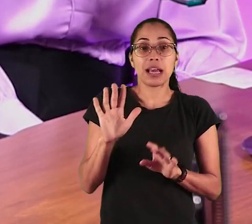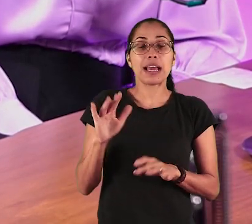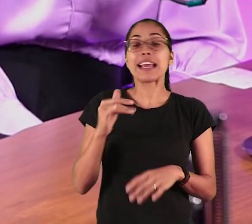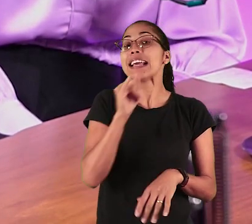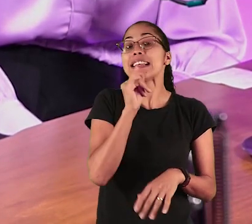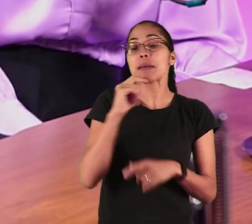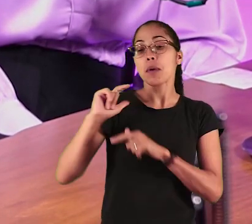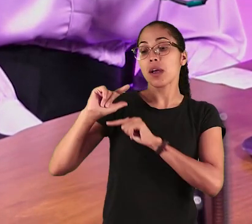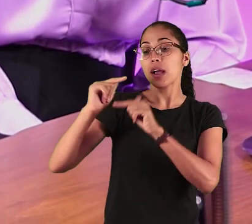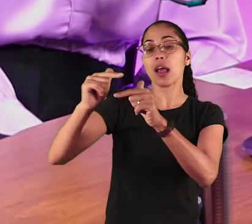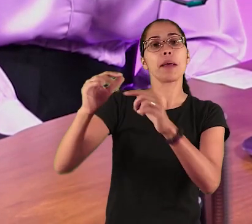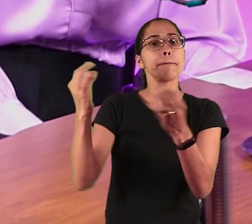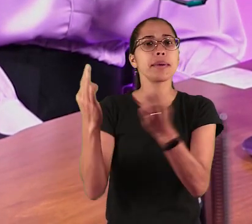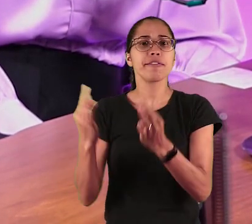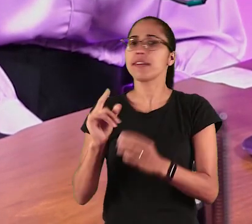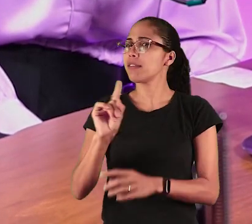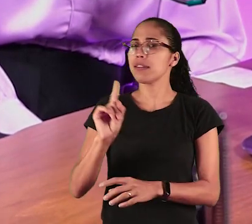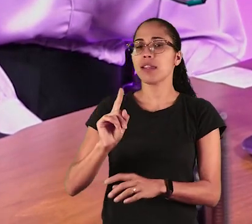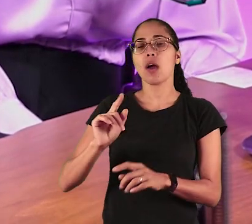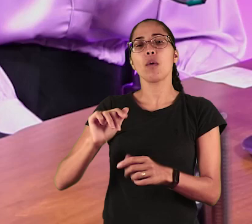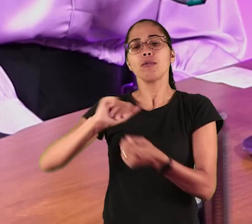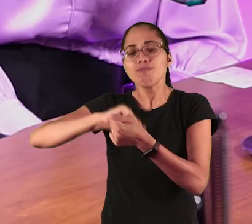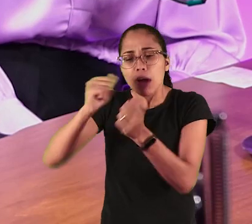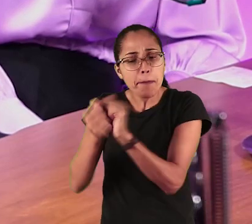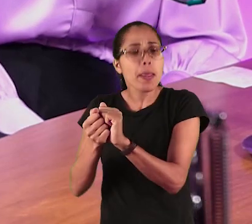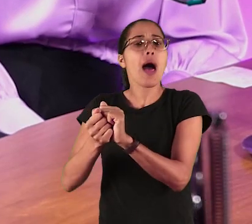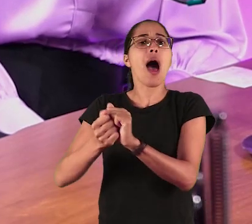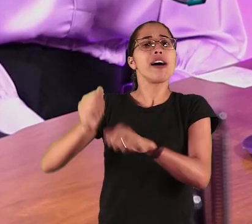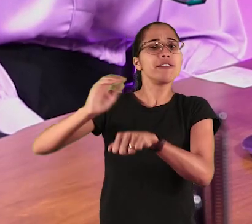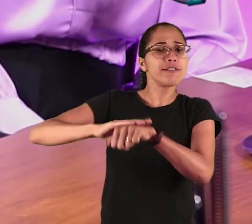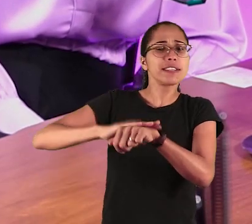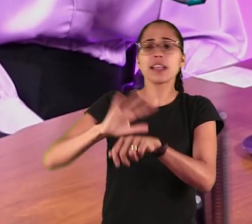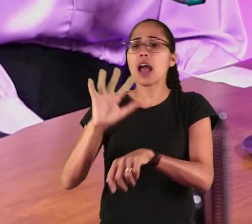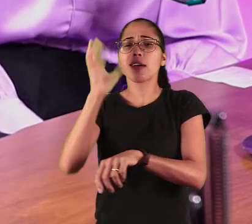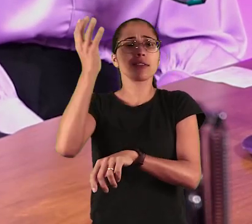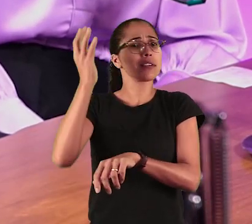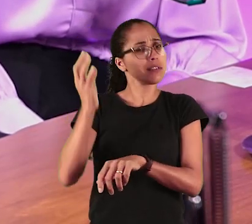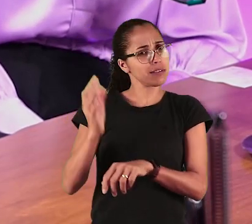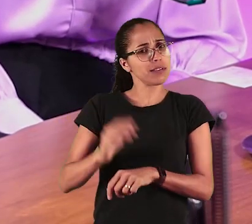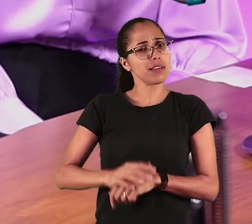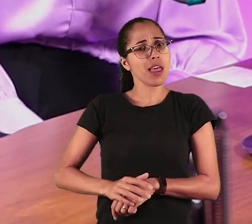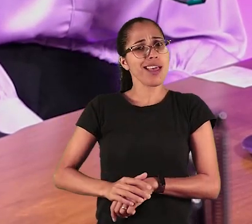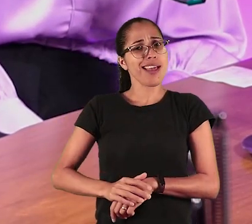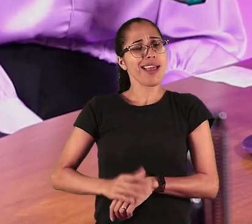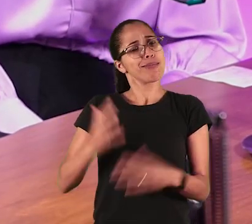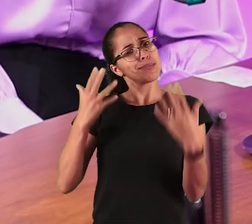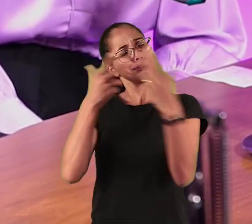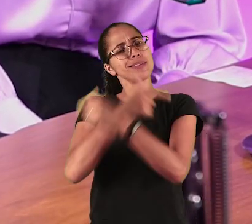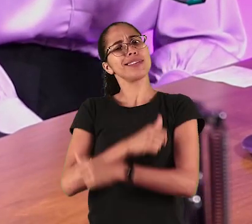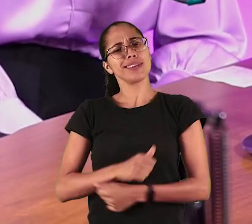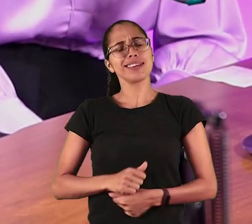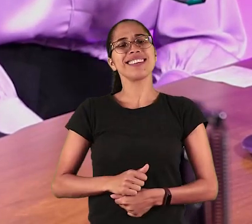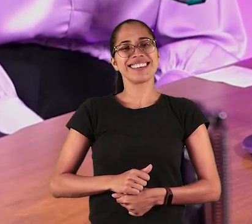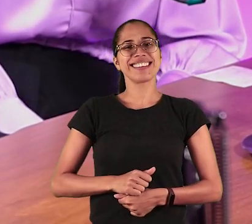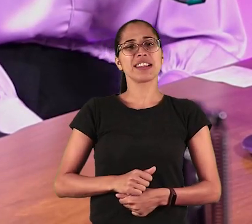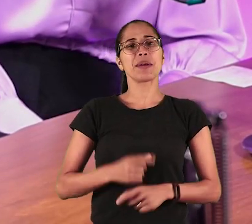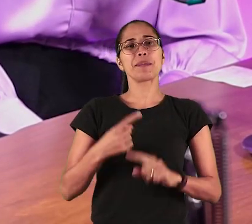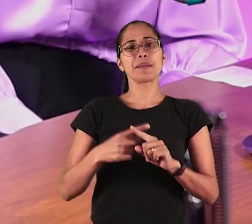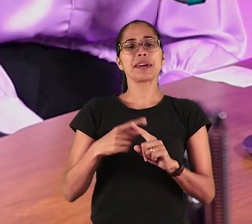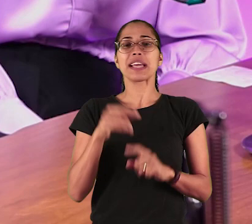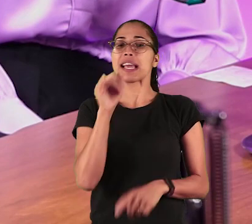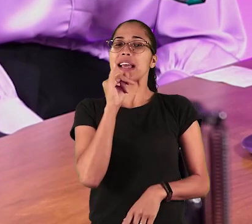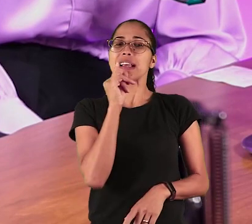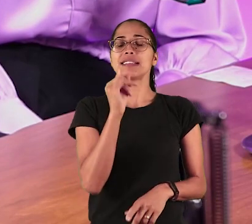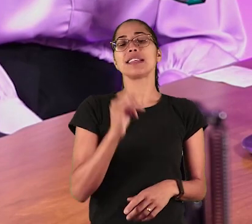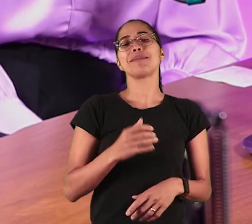também que não existe carreira perfeita né a gente se adapta a gente faz acontecer a gente eu acho que isso tá na beleza assim a gente também